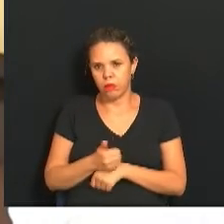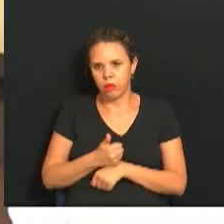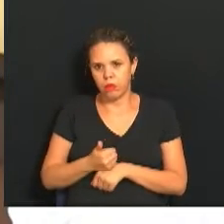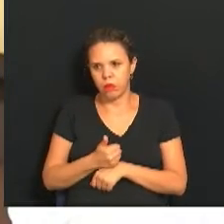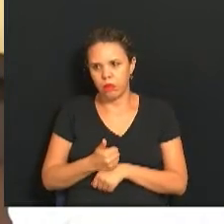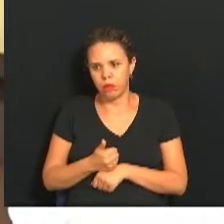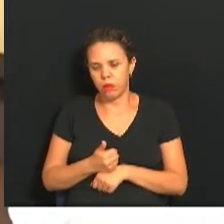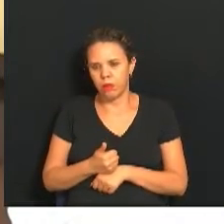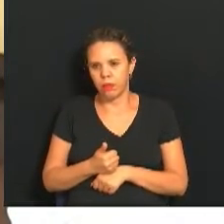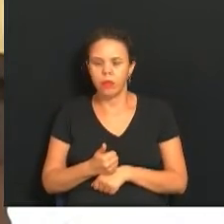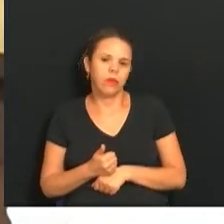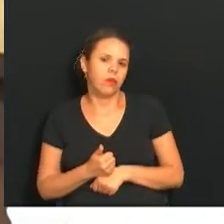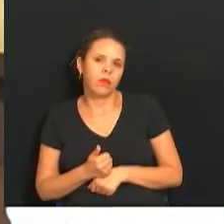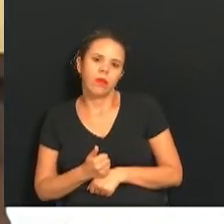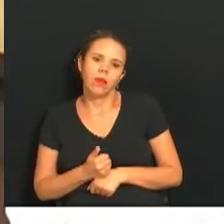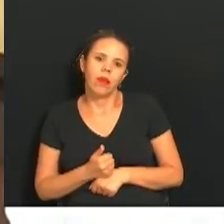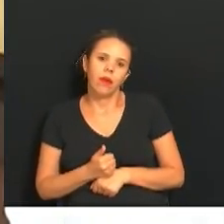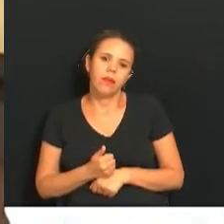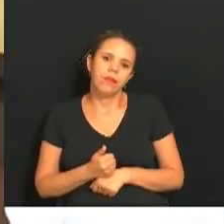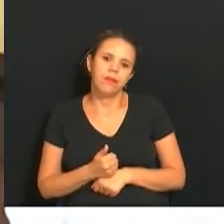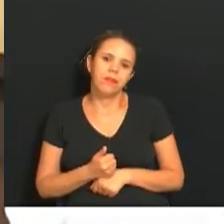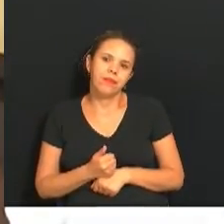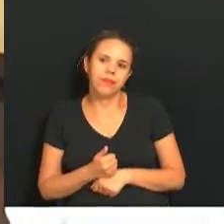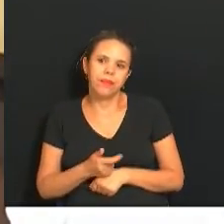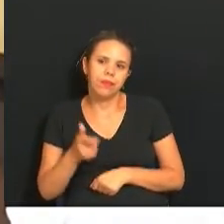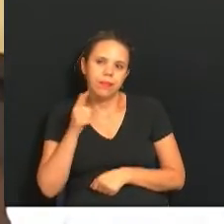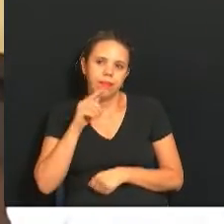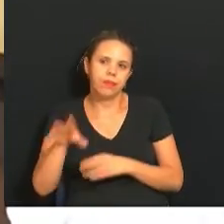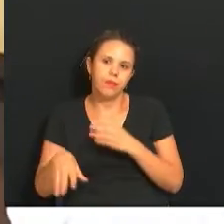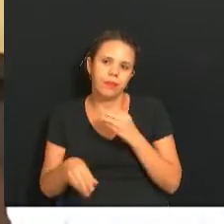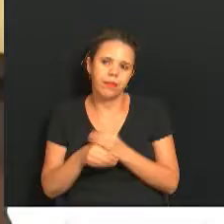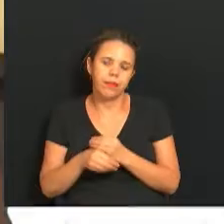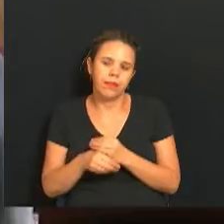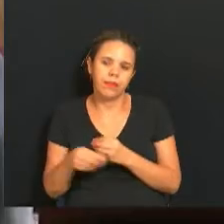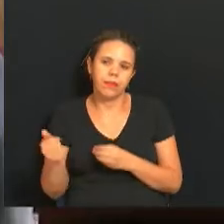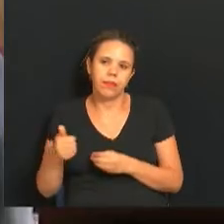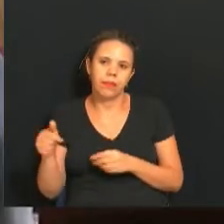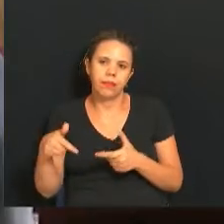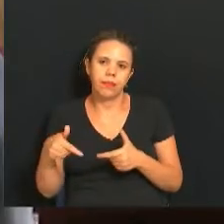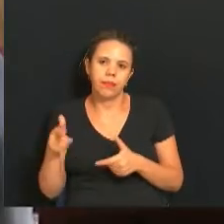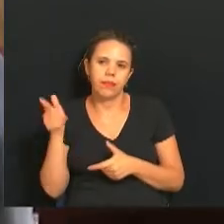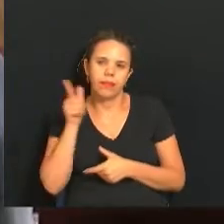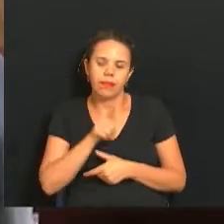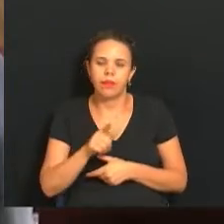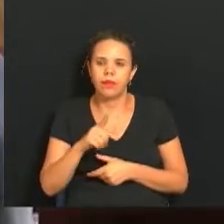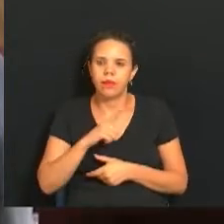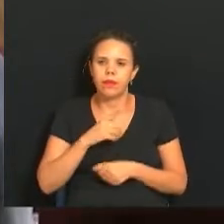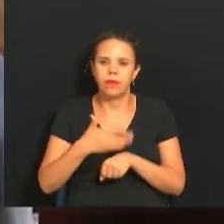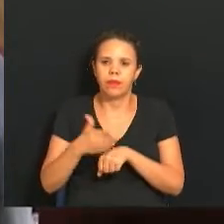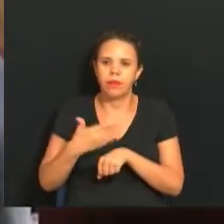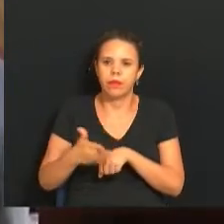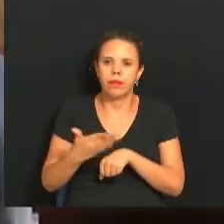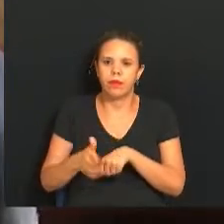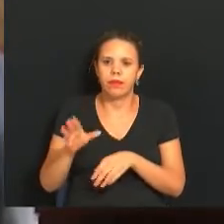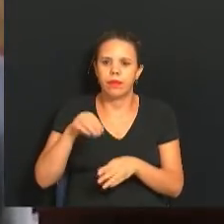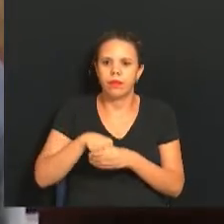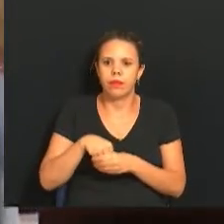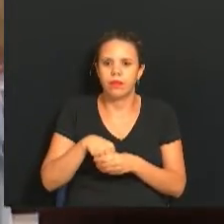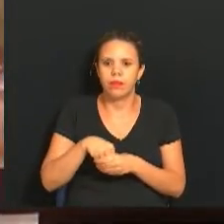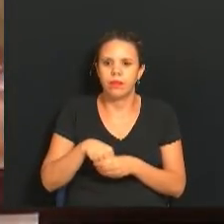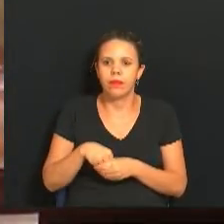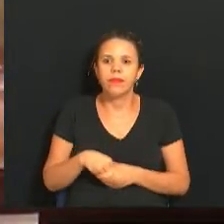de quem consegue se inserir no mercado como primeiro emprego, consegue ter esses treinamentos internos dentro das marcas. Olha